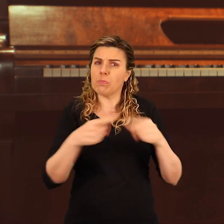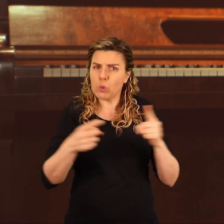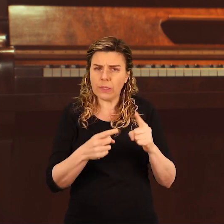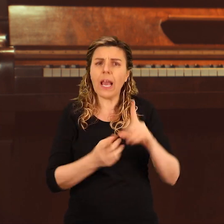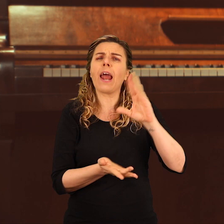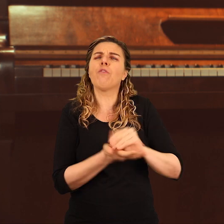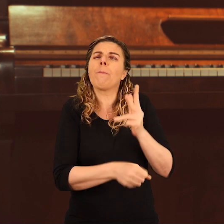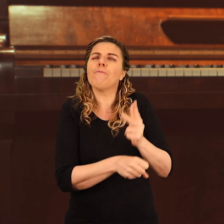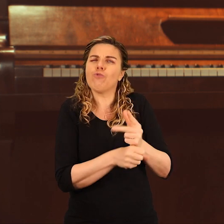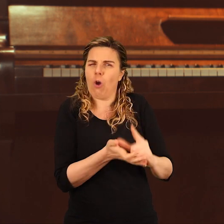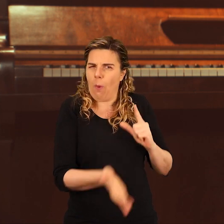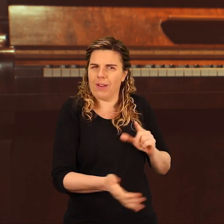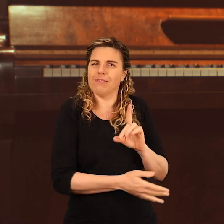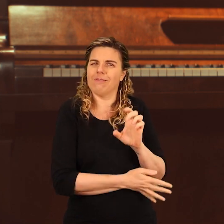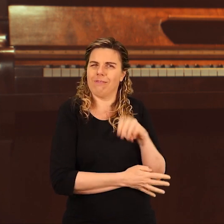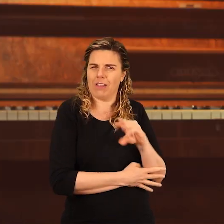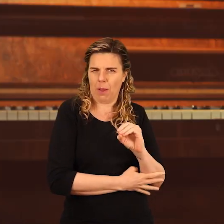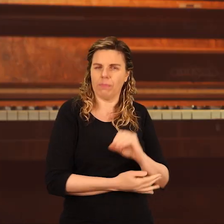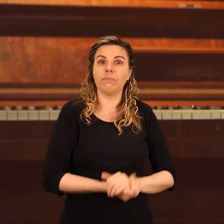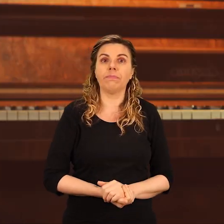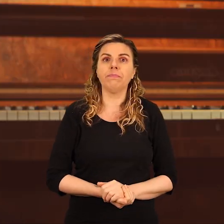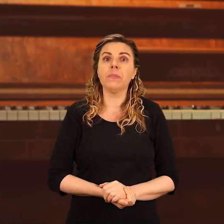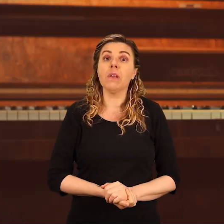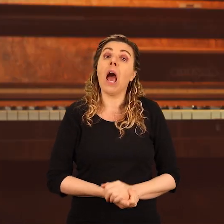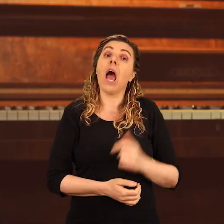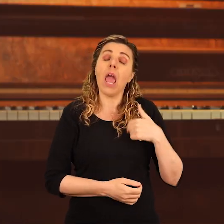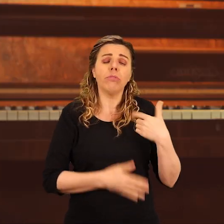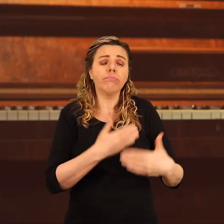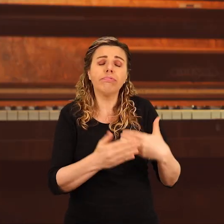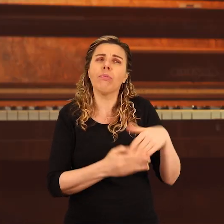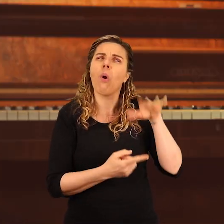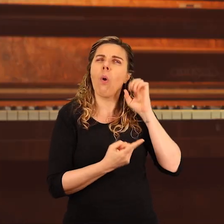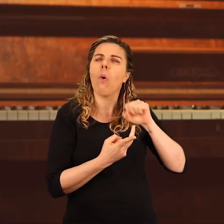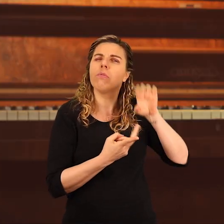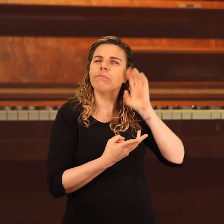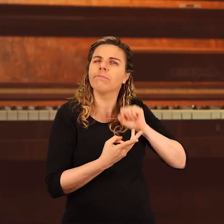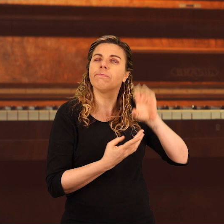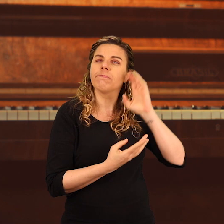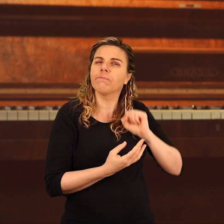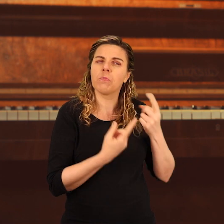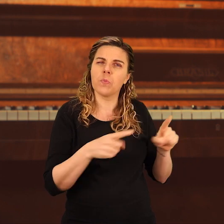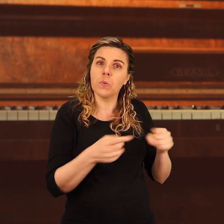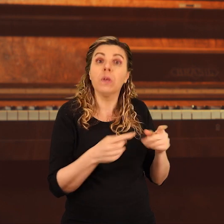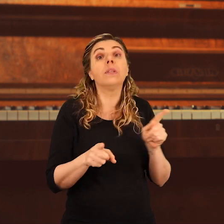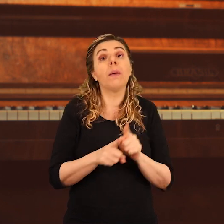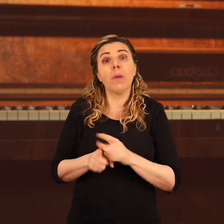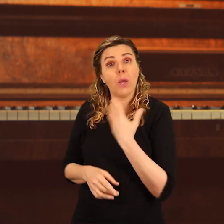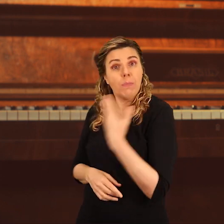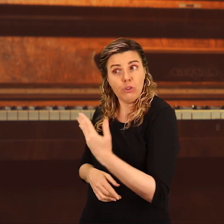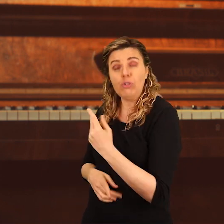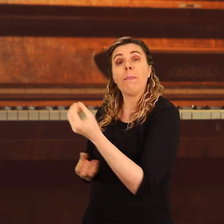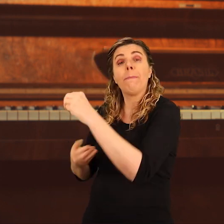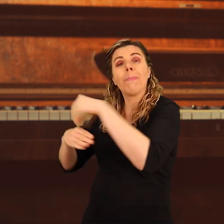as músicas antes de gravar valendo e eu fiquei ouvindo. Move a mão em circo, luz ao lado da cabeça. ouvindo as músicas, inclusive pedi para o Lobi